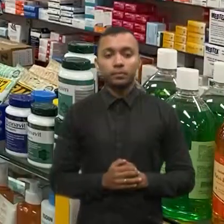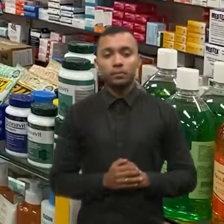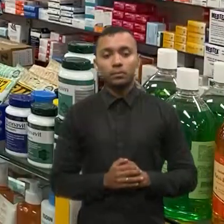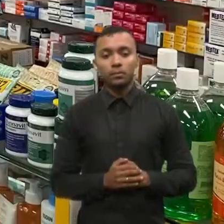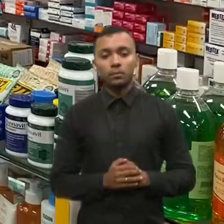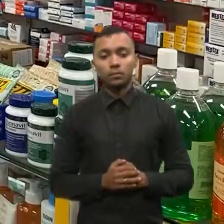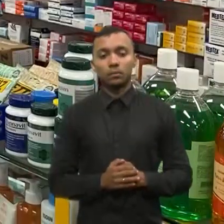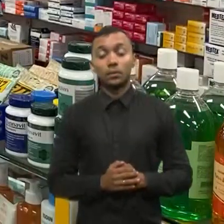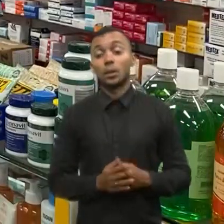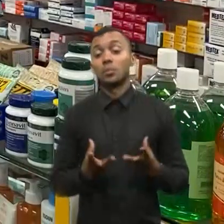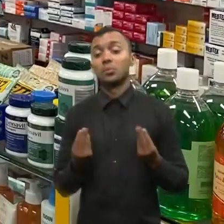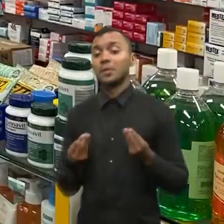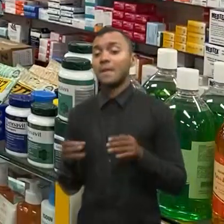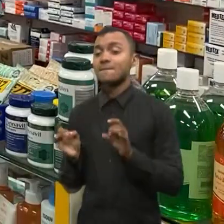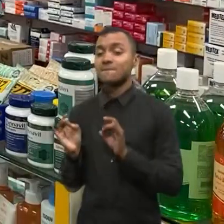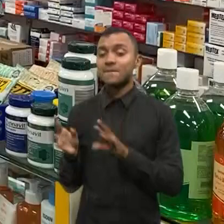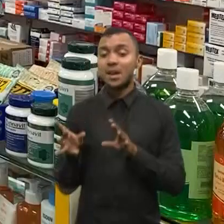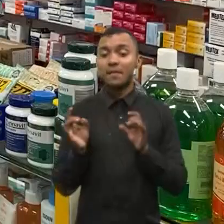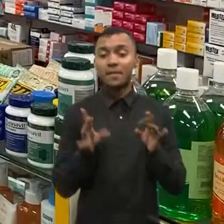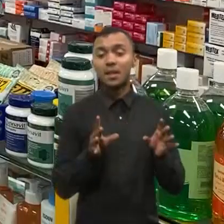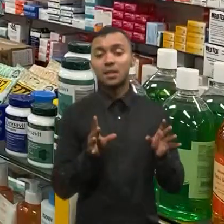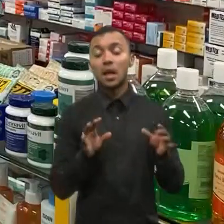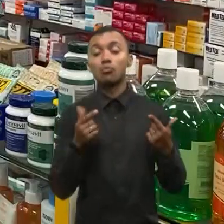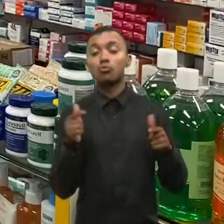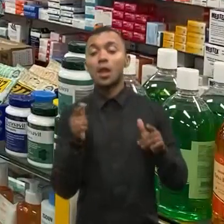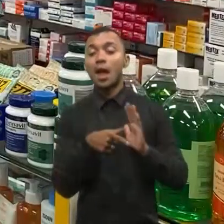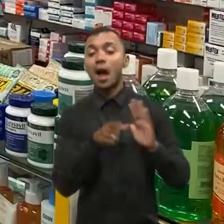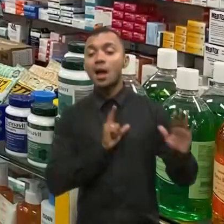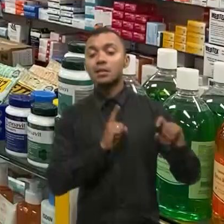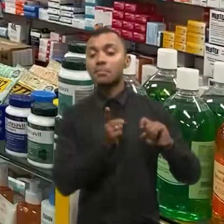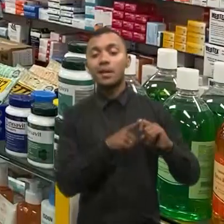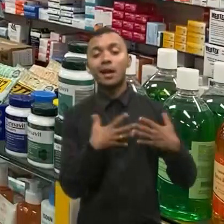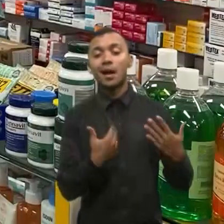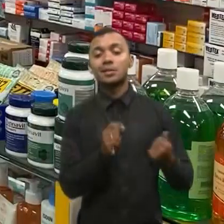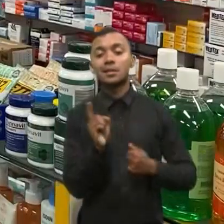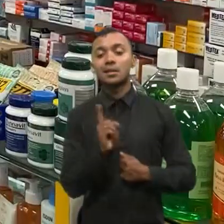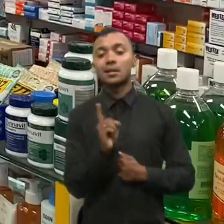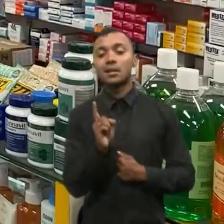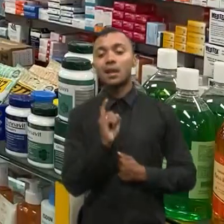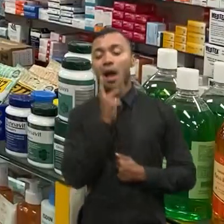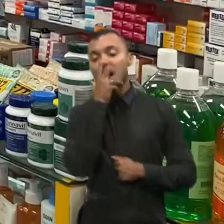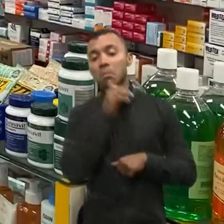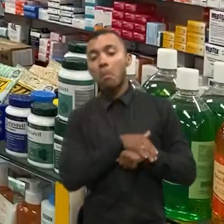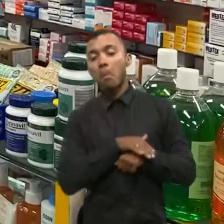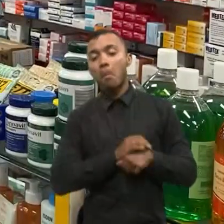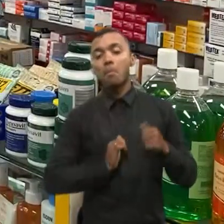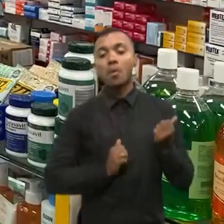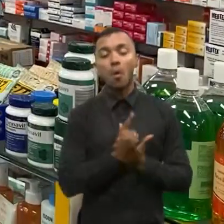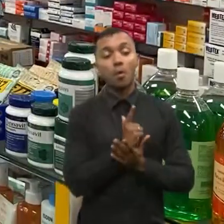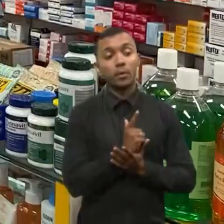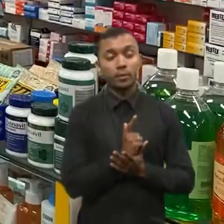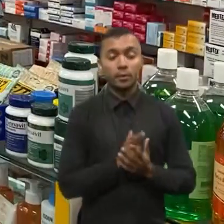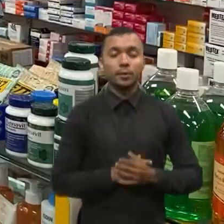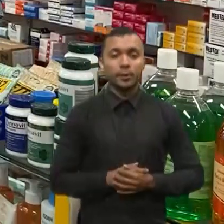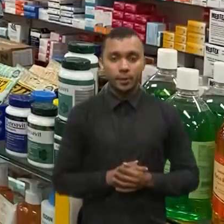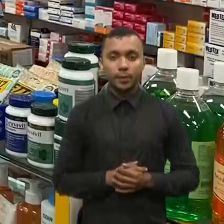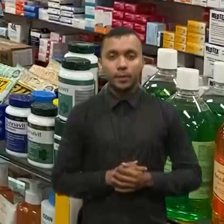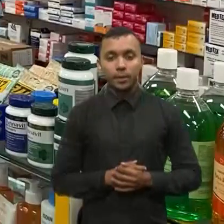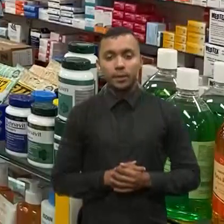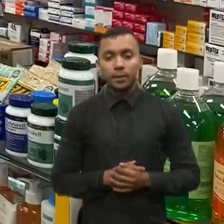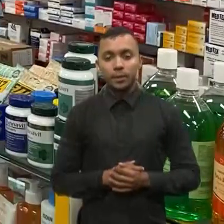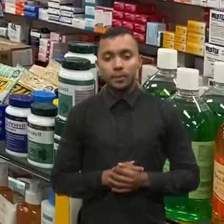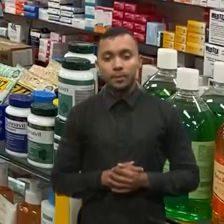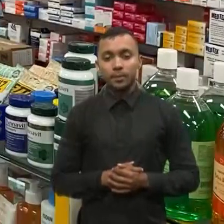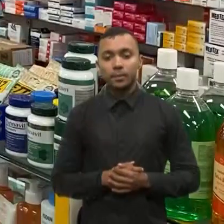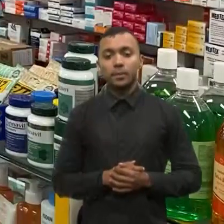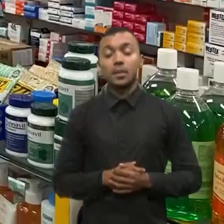muitos deles, vendidos sobre, não tem a prescrição médica exigida, são medicamentos isentos de prescrição, embora a gente diga que